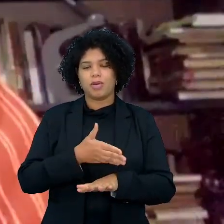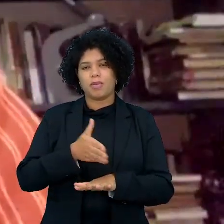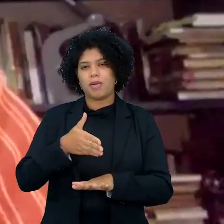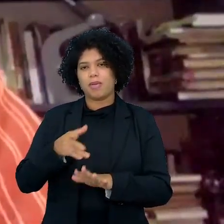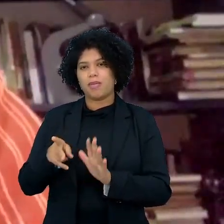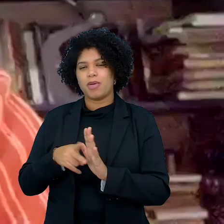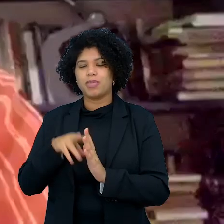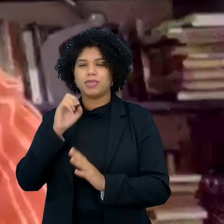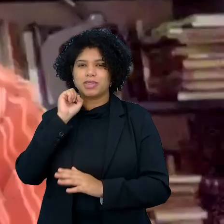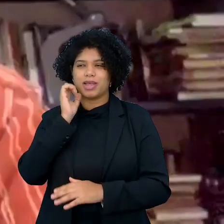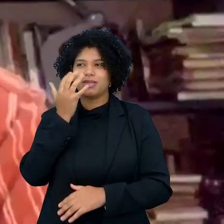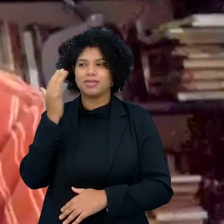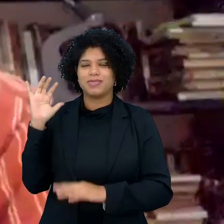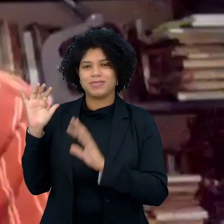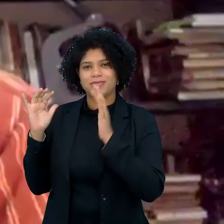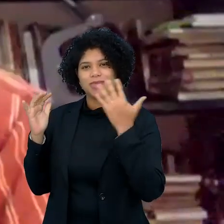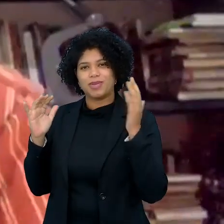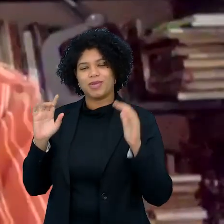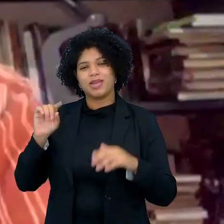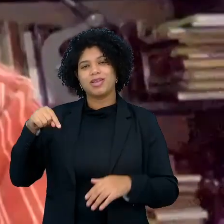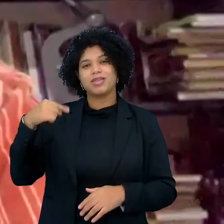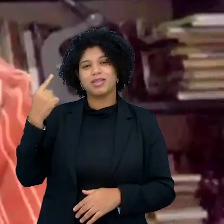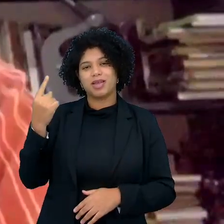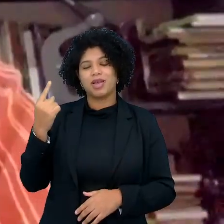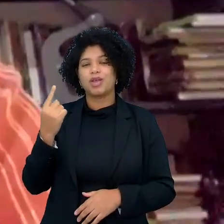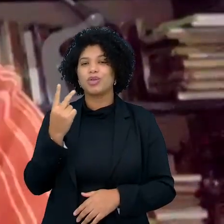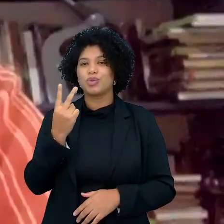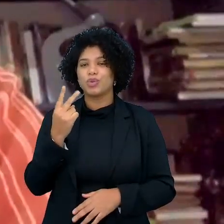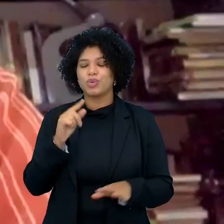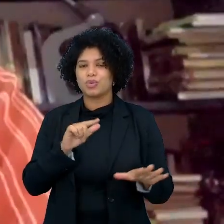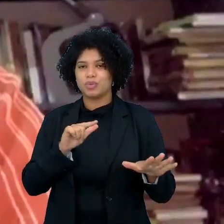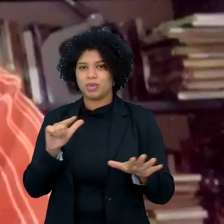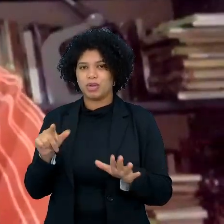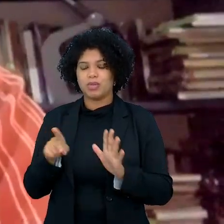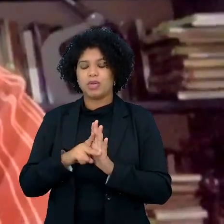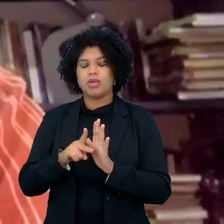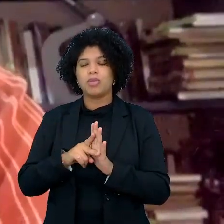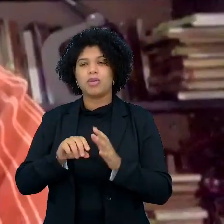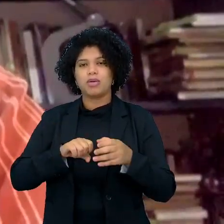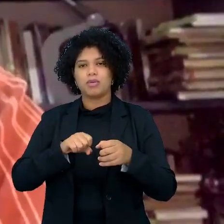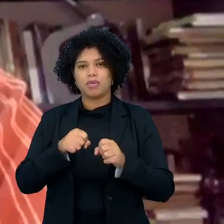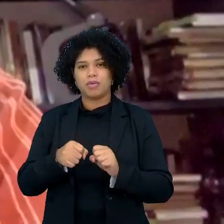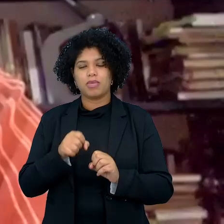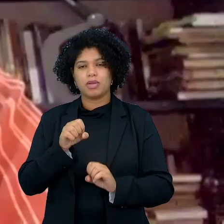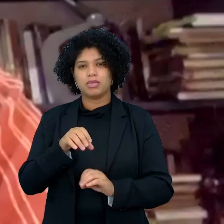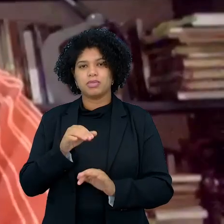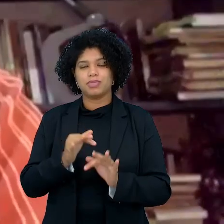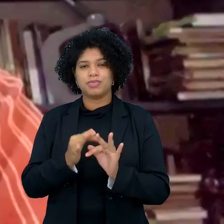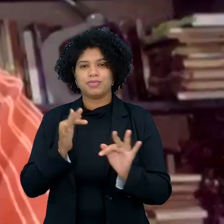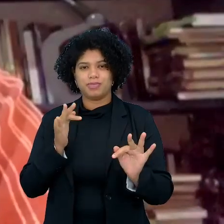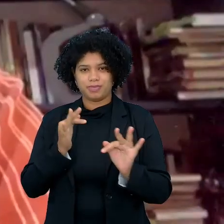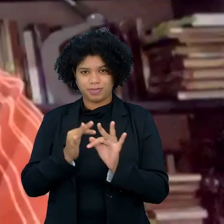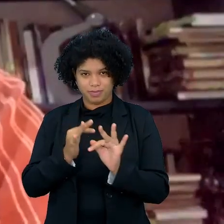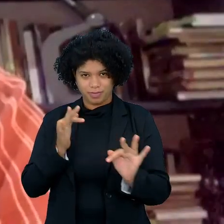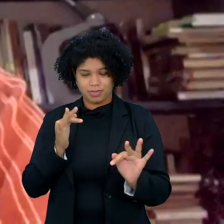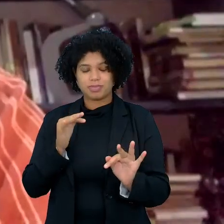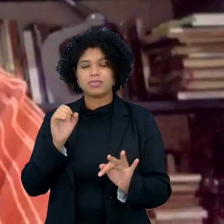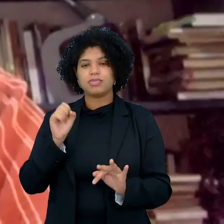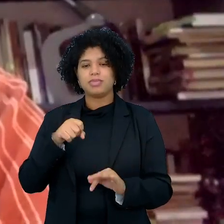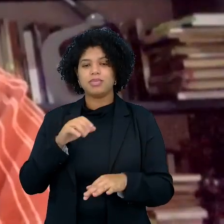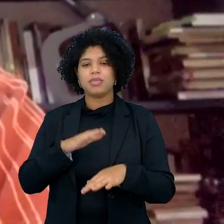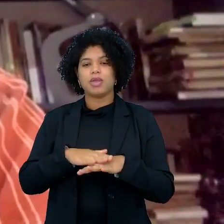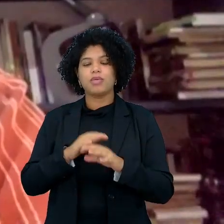ciências da natureza. E daqui a 2 semanas, a formação específica para o ensino de física, que será feita